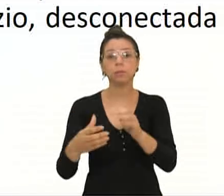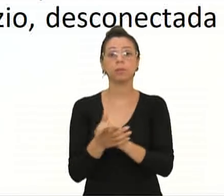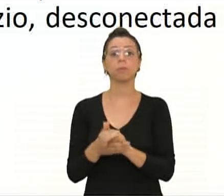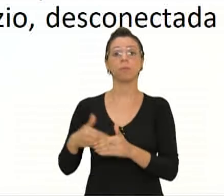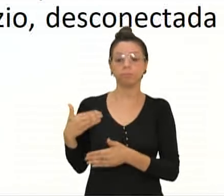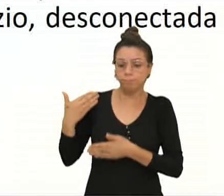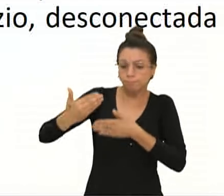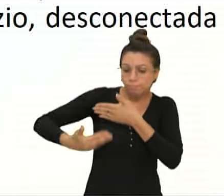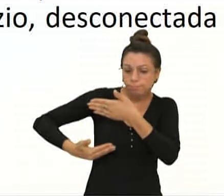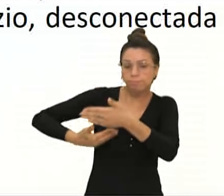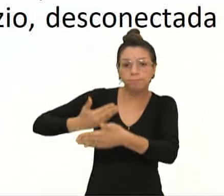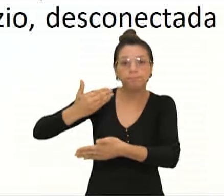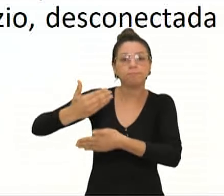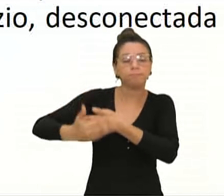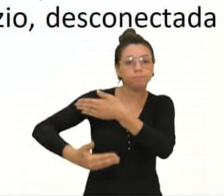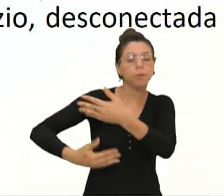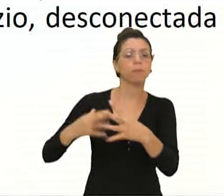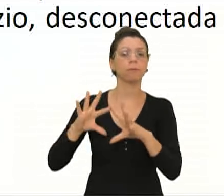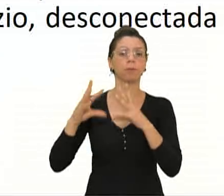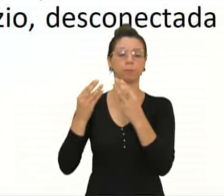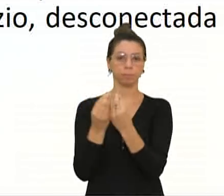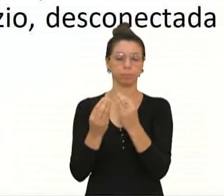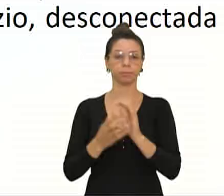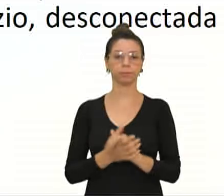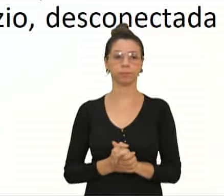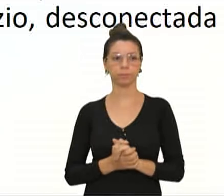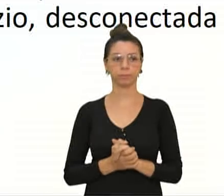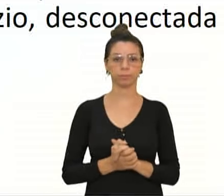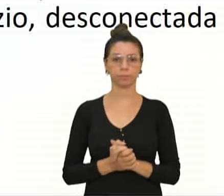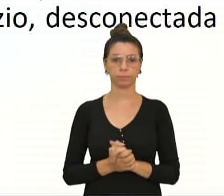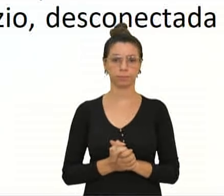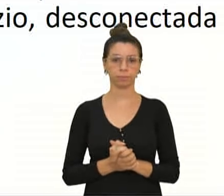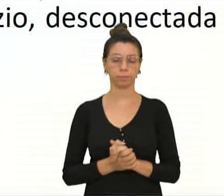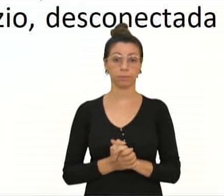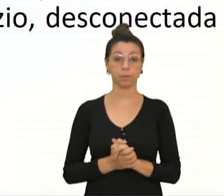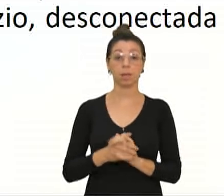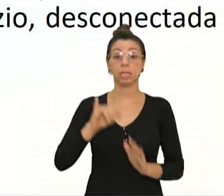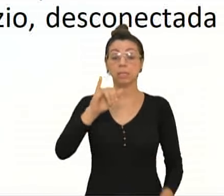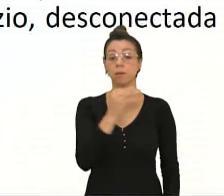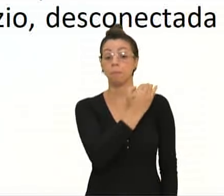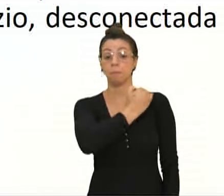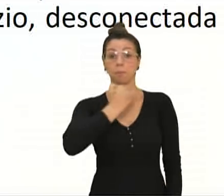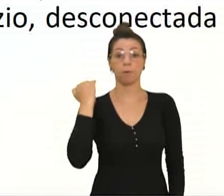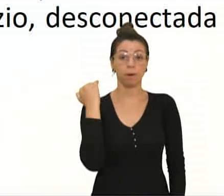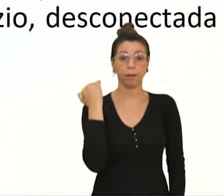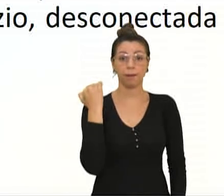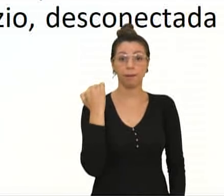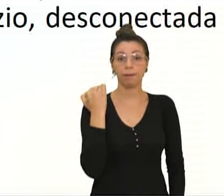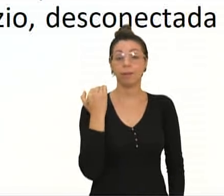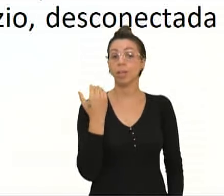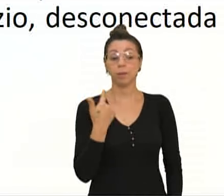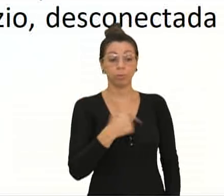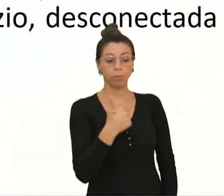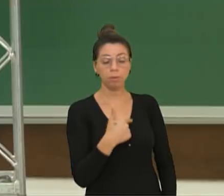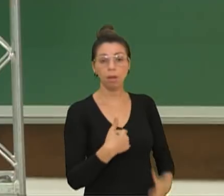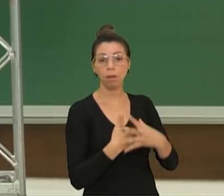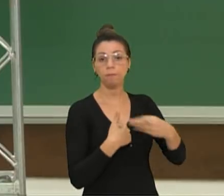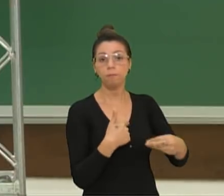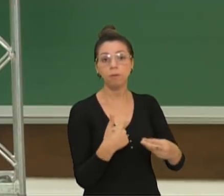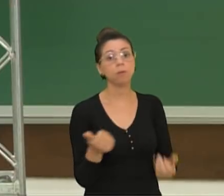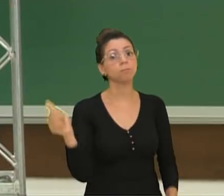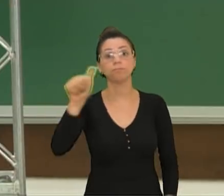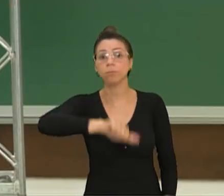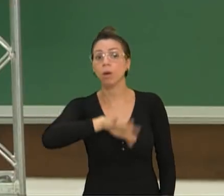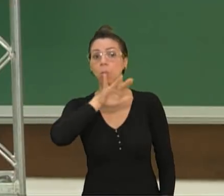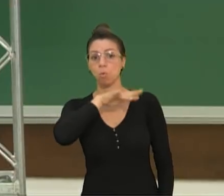à família. Um dos piores infortúnios pessoais é morrer sem deixar filhos. Quer dizer, uma das piores coisas,